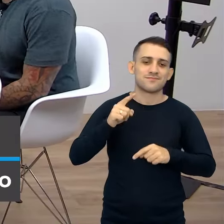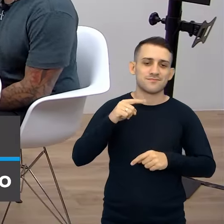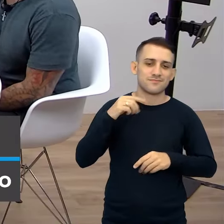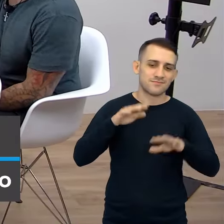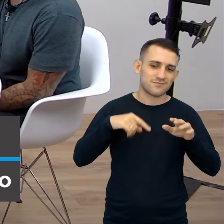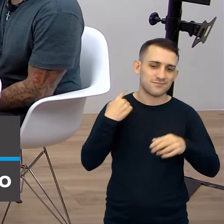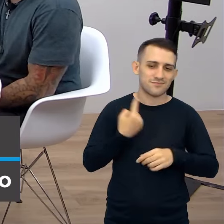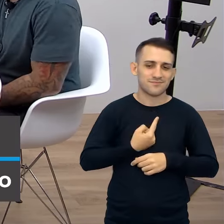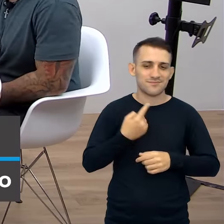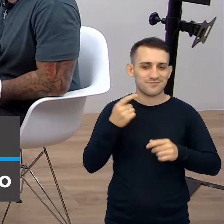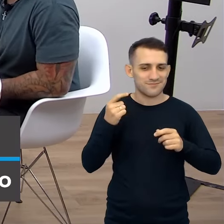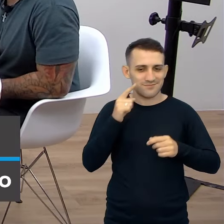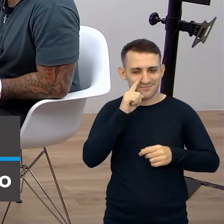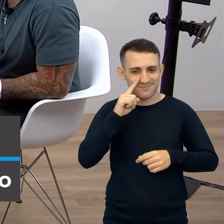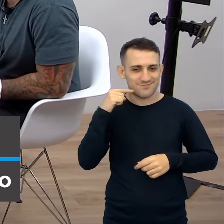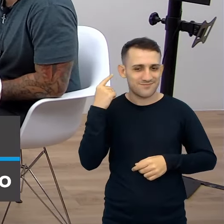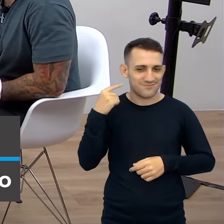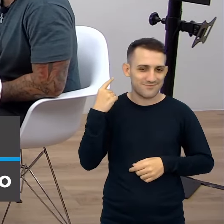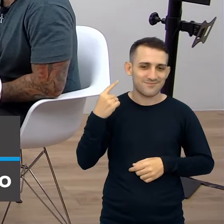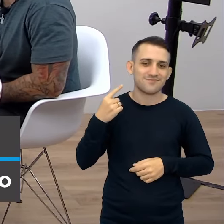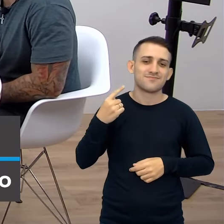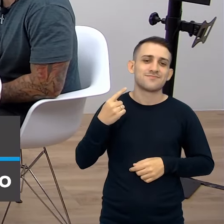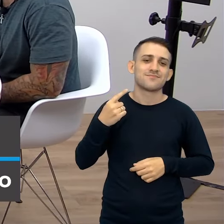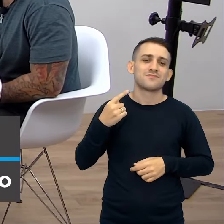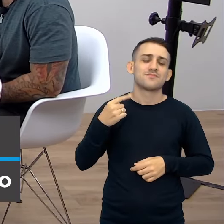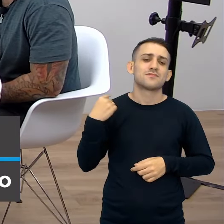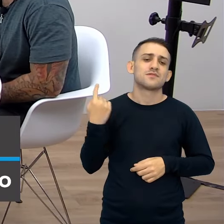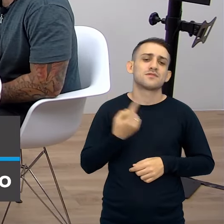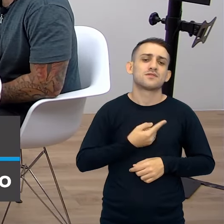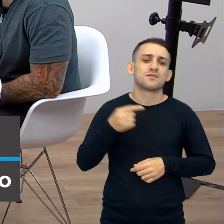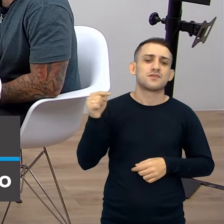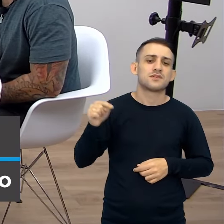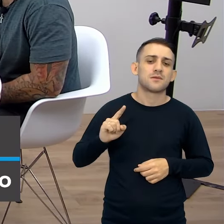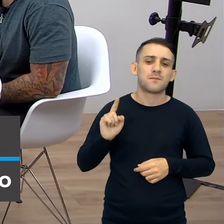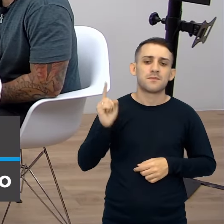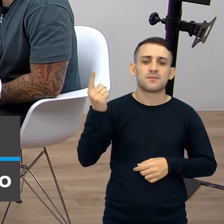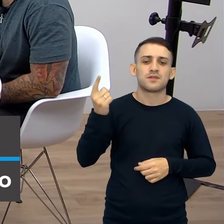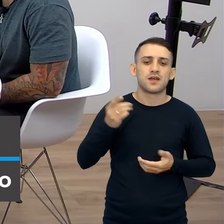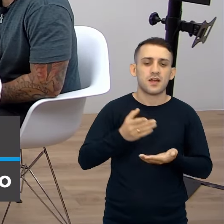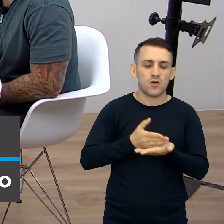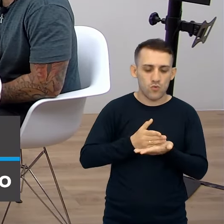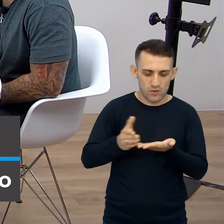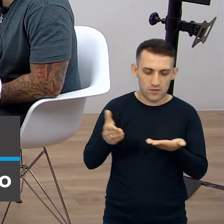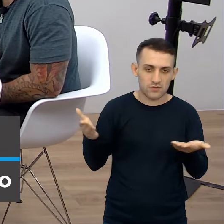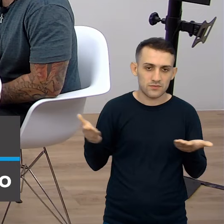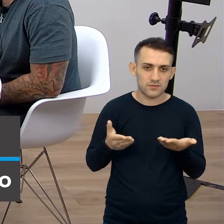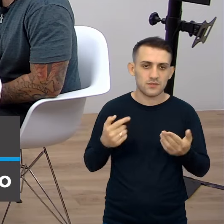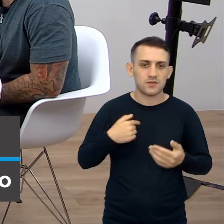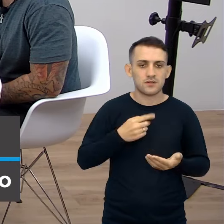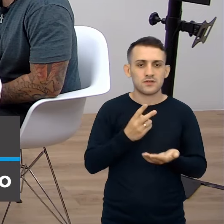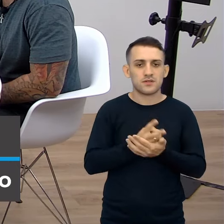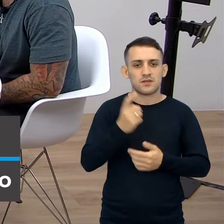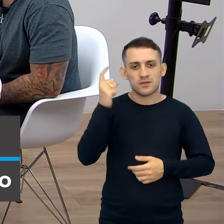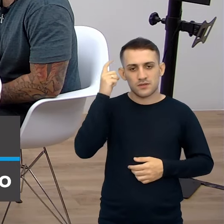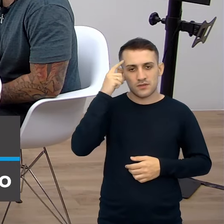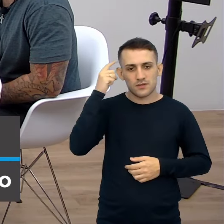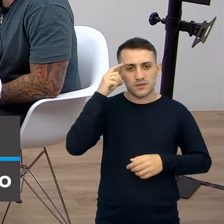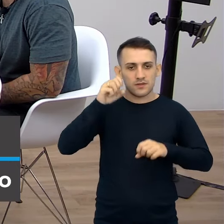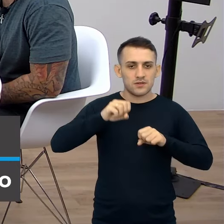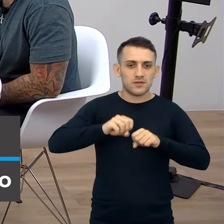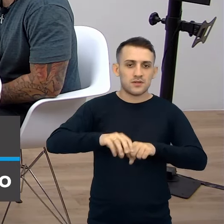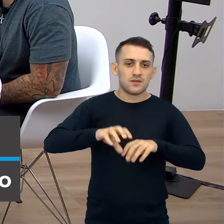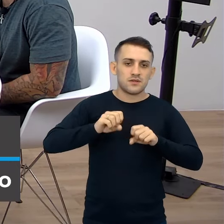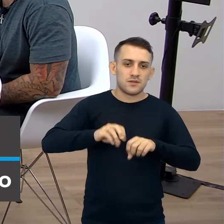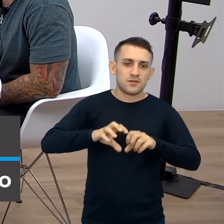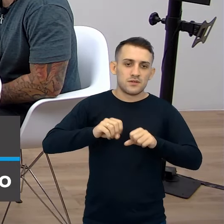acho que tem uma coisa importante que você falou, elas não são fáceis, mas nós estamos dando o primeiro passo. Com eu certeza. sempre penso na educação, eu estou há 34 anos na